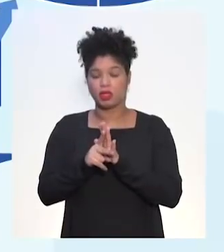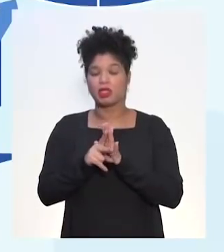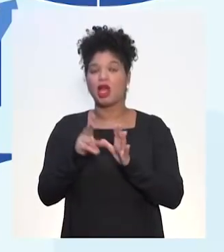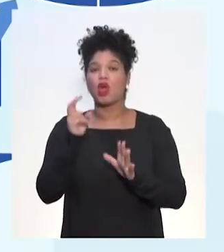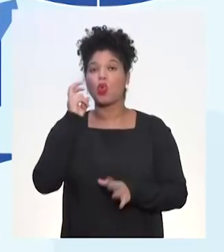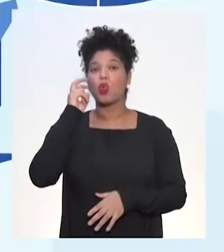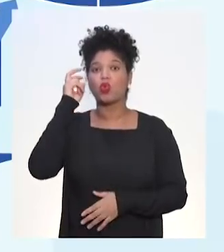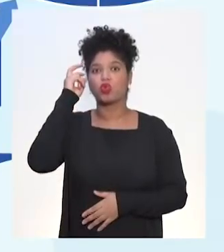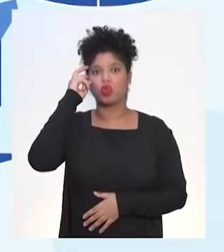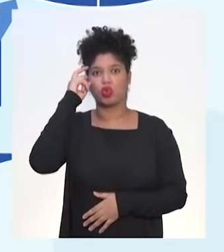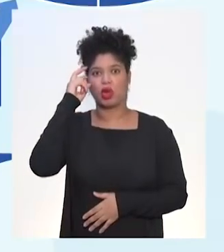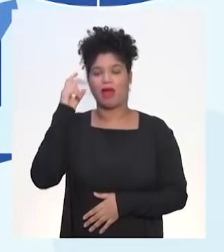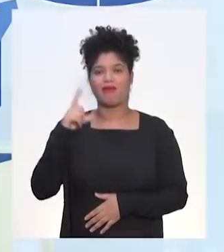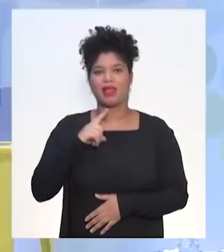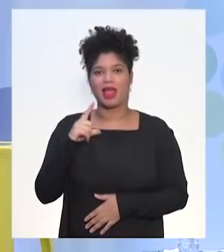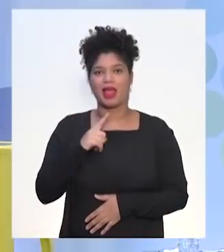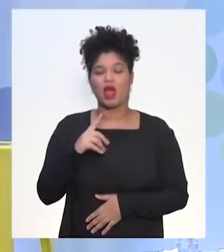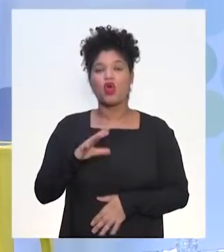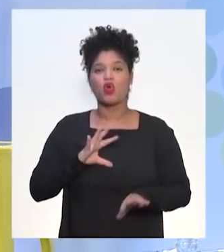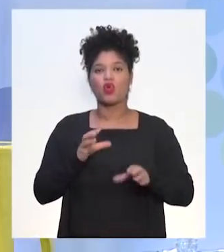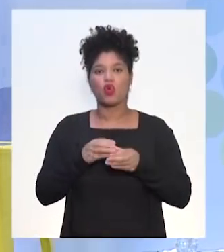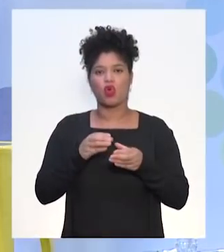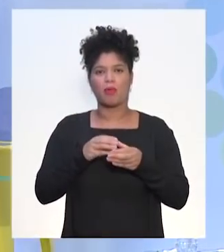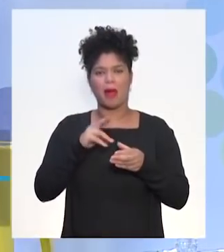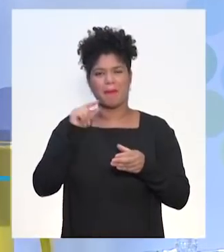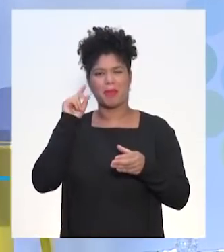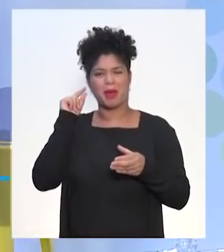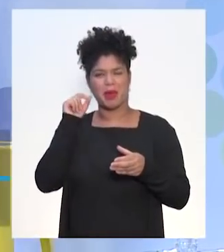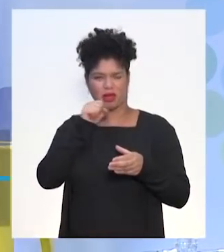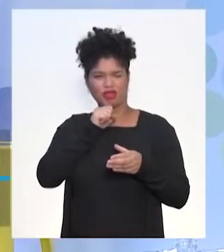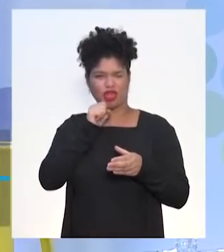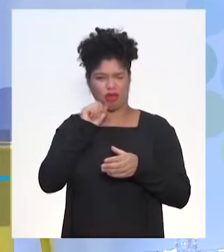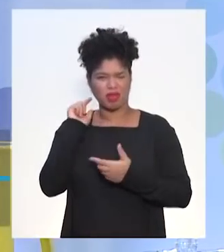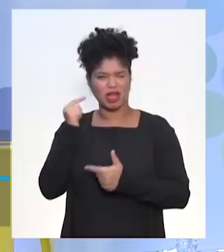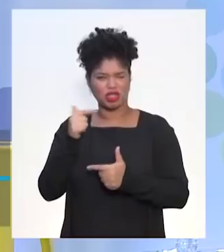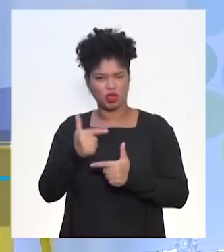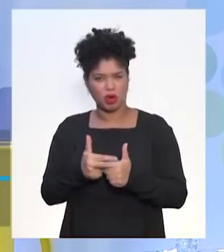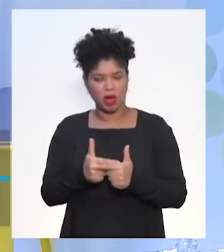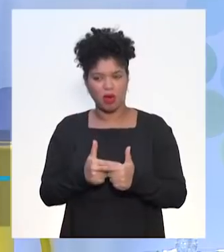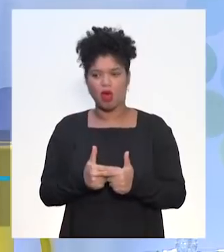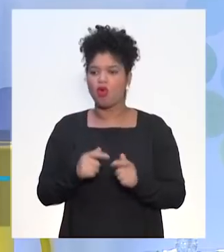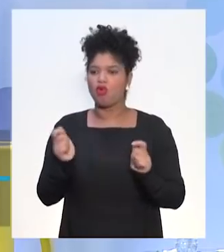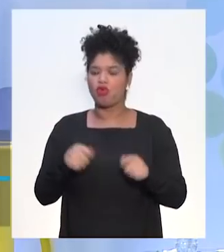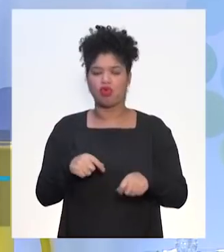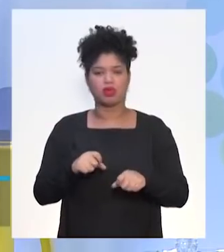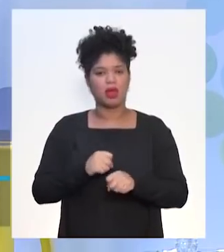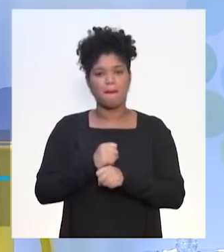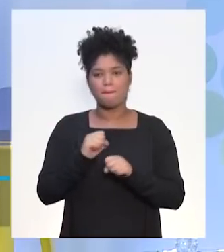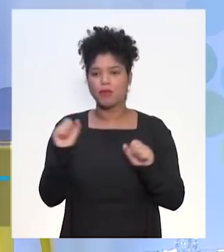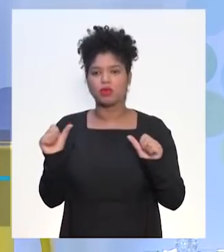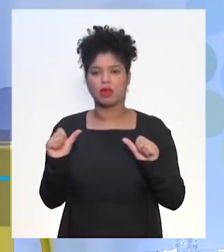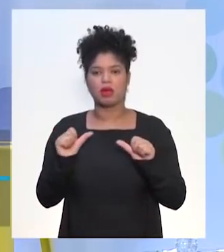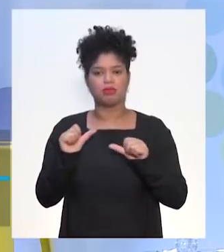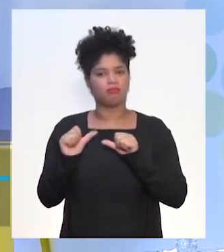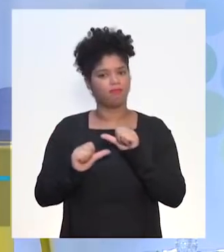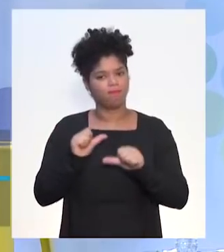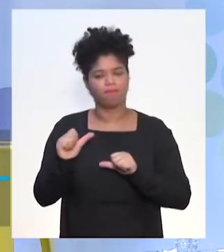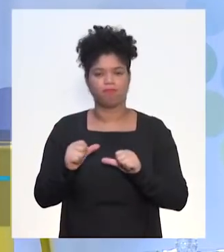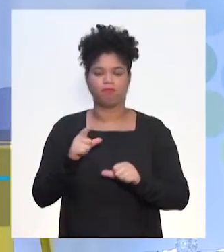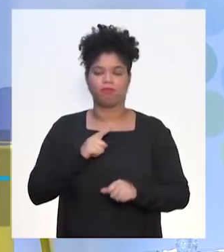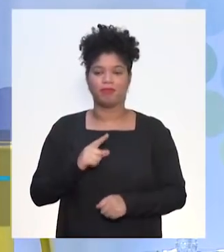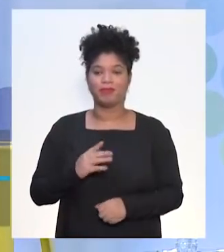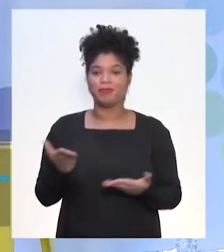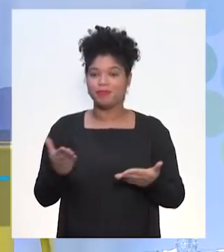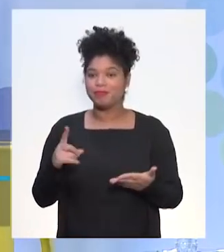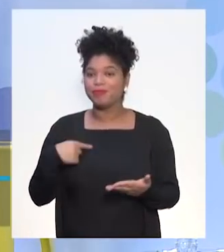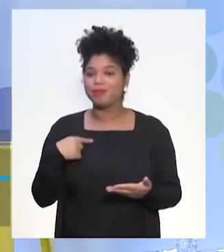que na época foi vista de uma forma, e na perspectiva histórica que nós temos hoje, a gente percebe